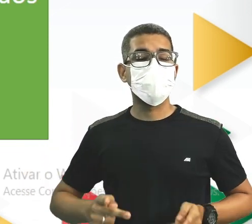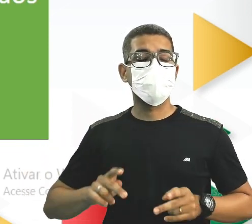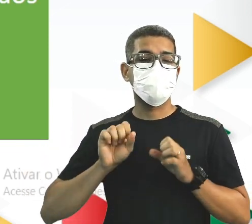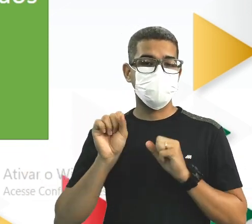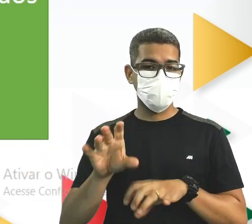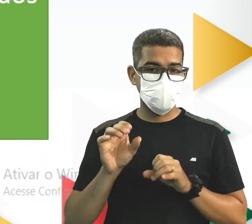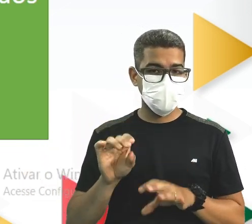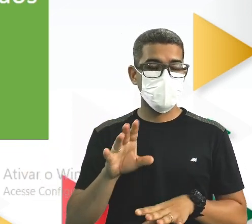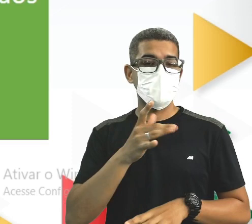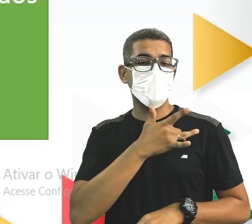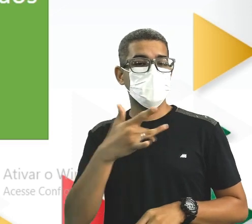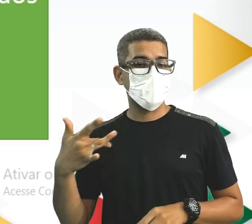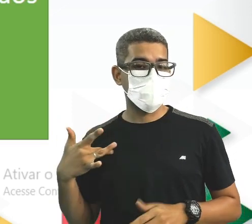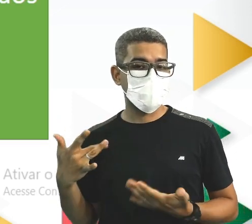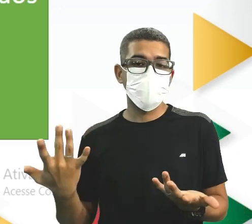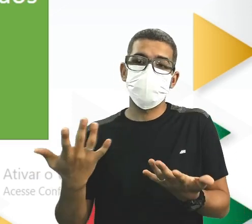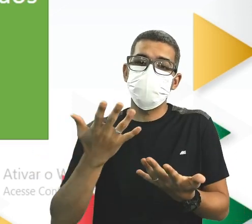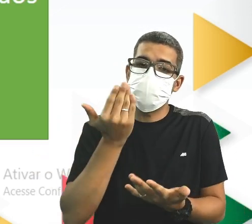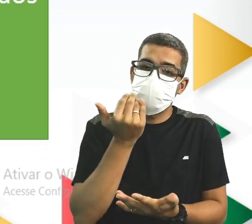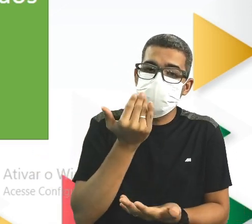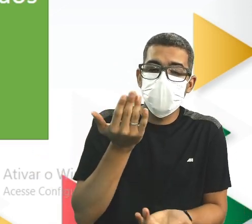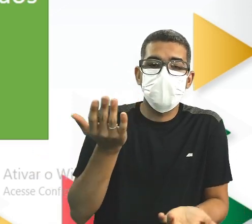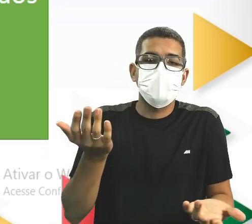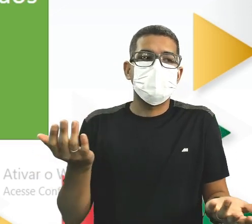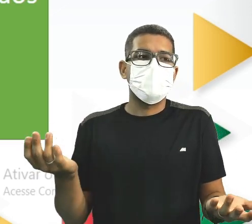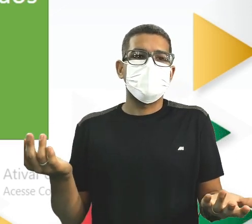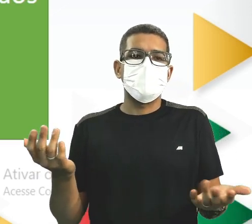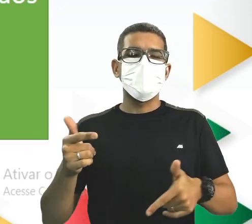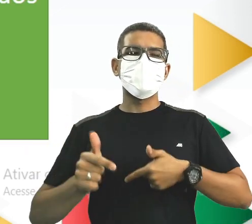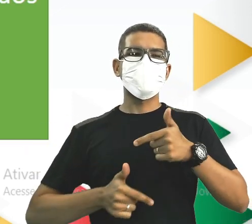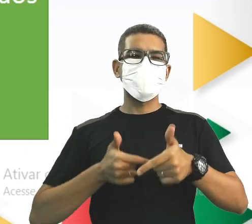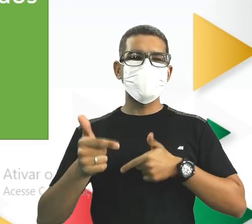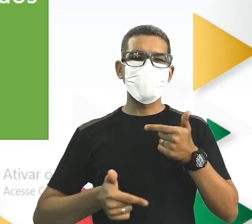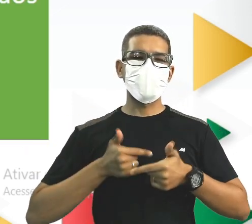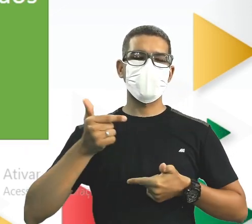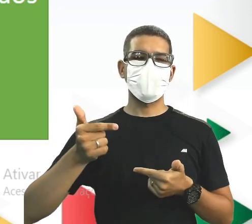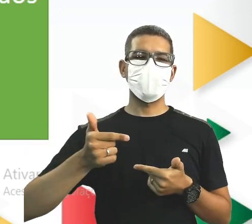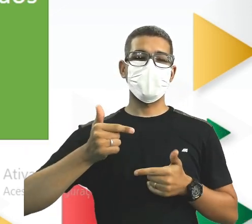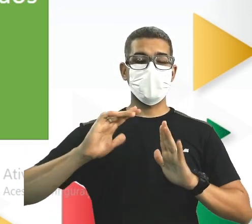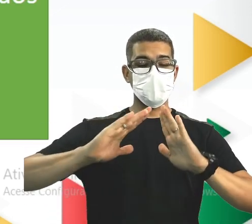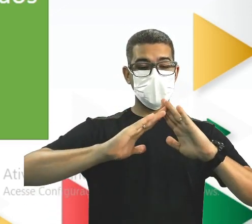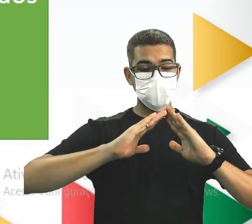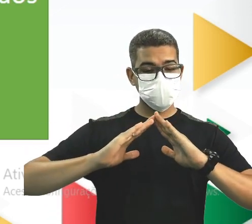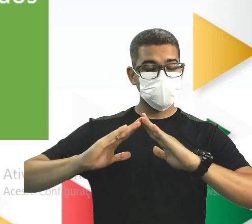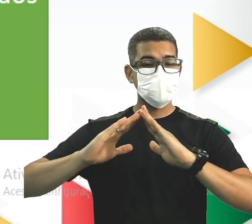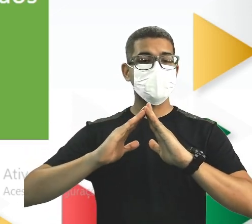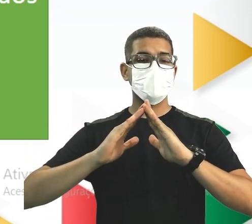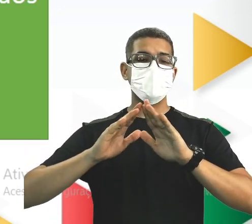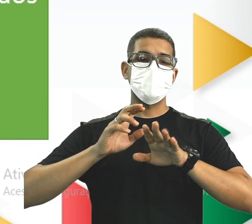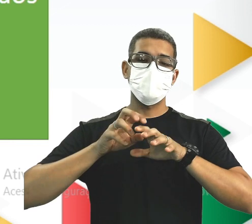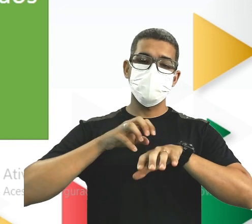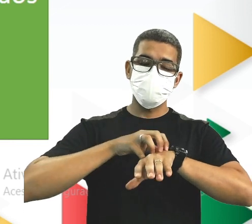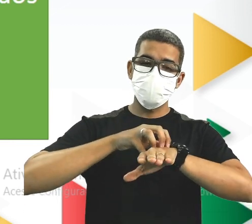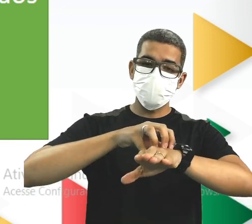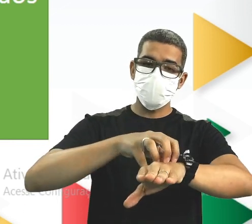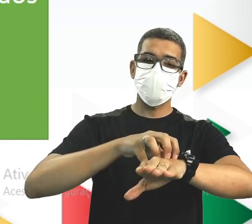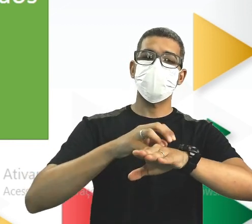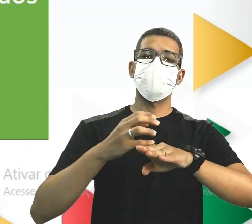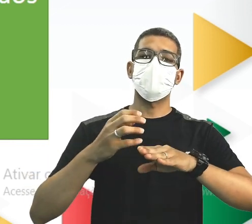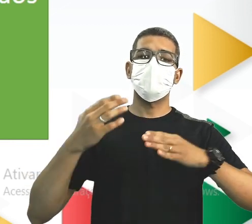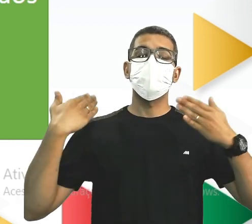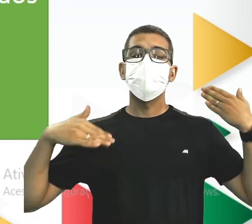educação, na saúde, na alimentação, no trabalho, na moradia, o transporte,